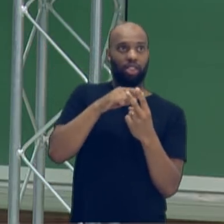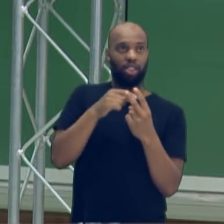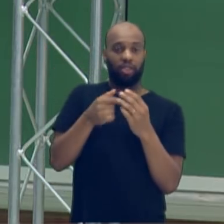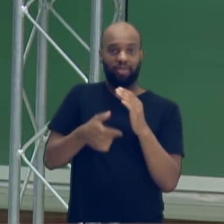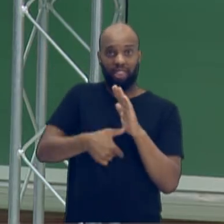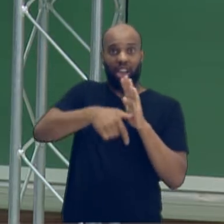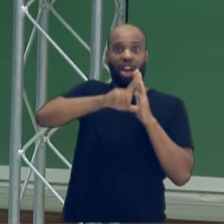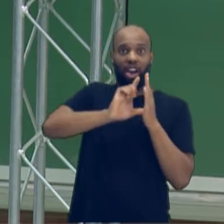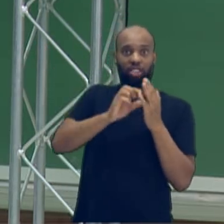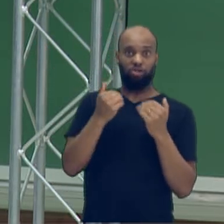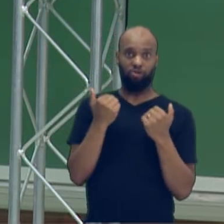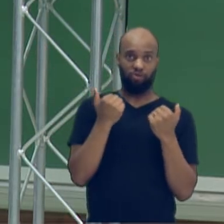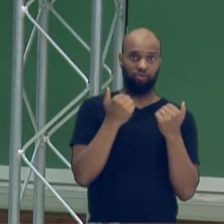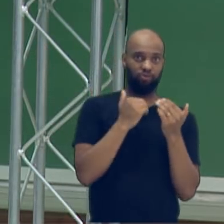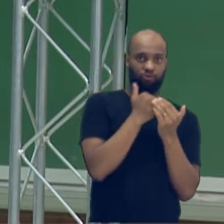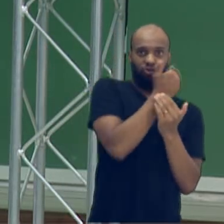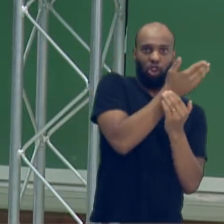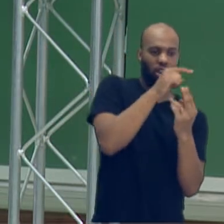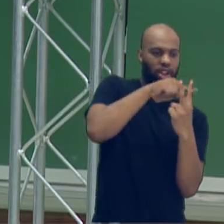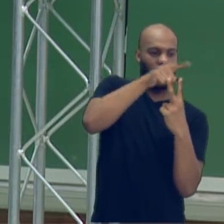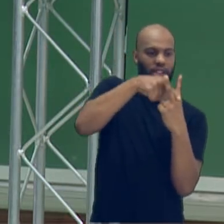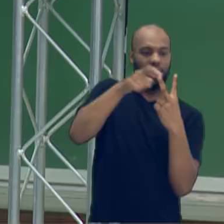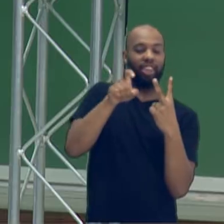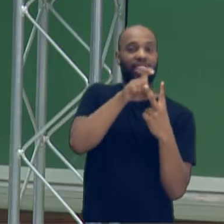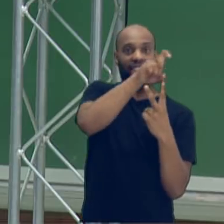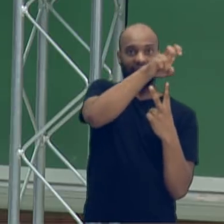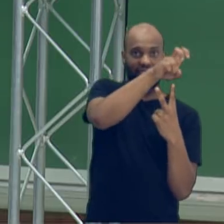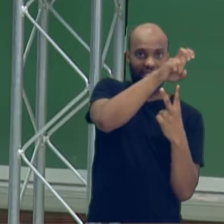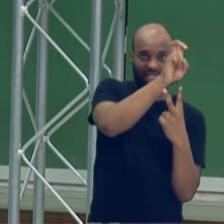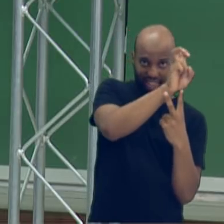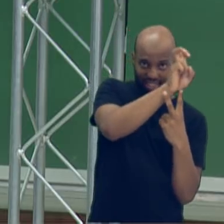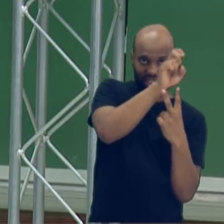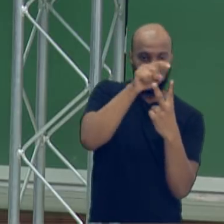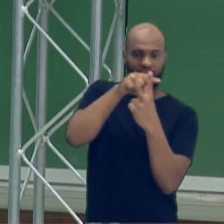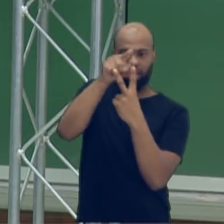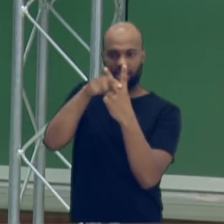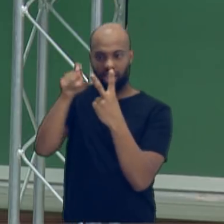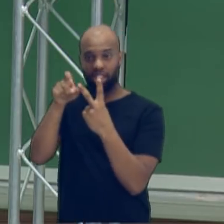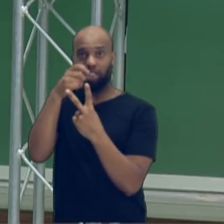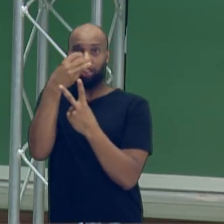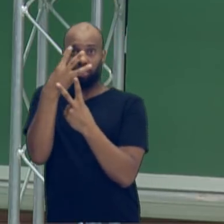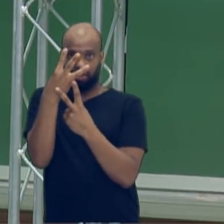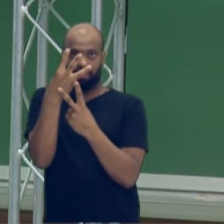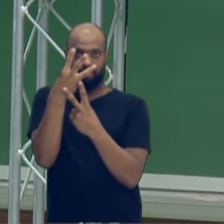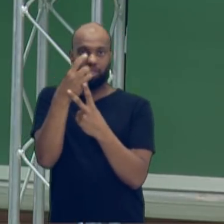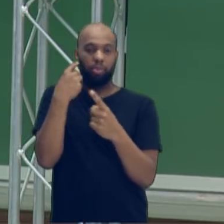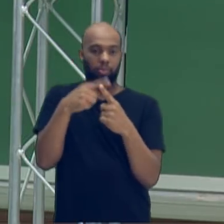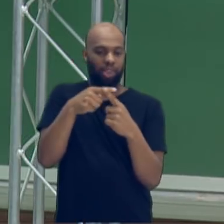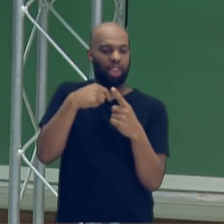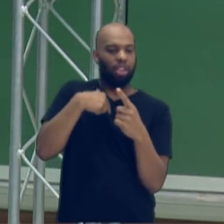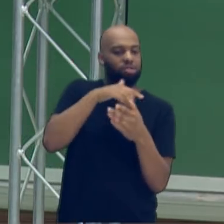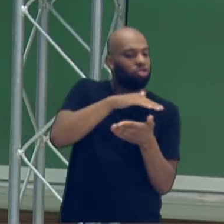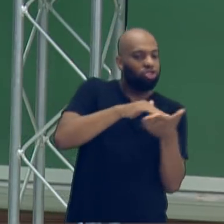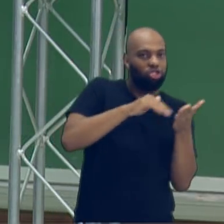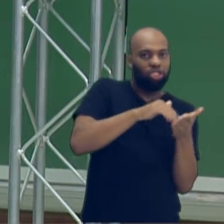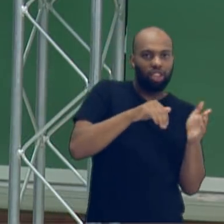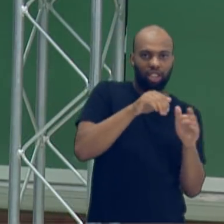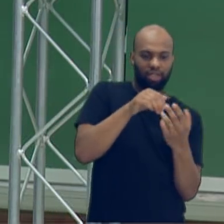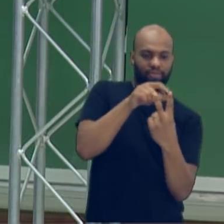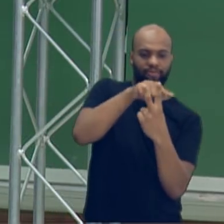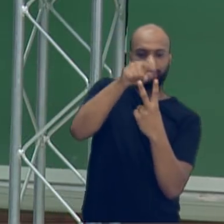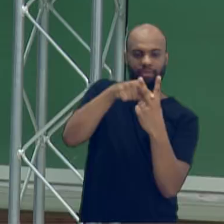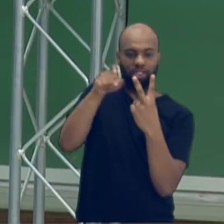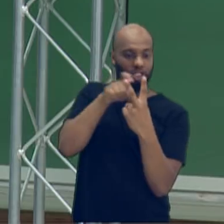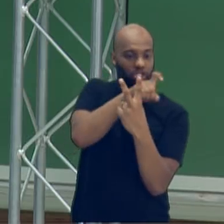da raiz cúbica de x elevado ao cubo. Né? Eu apenas retirei o x que estava fora desse radical